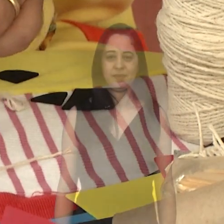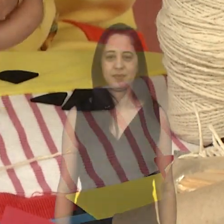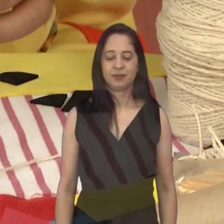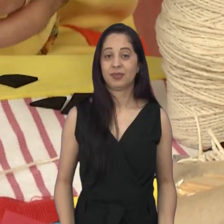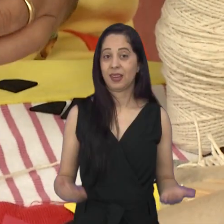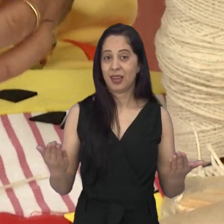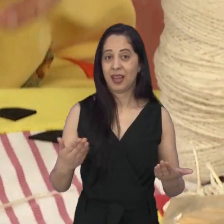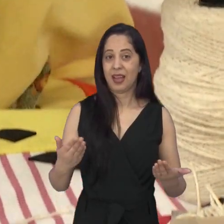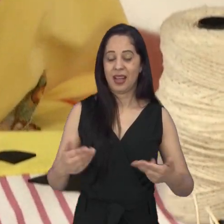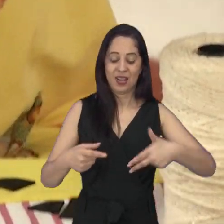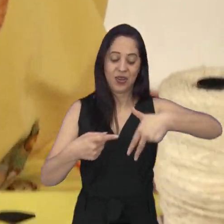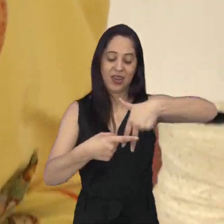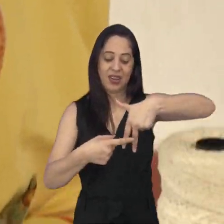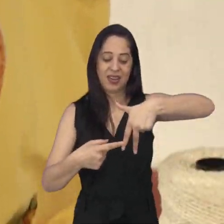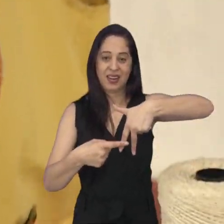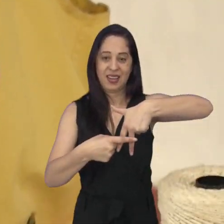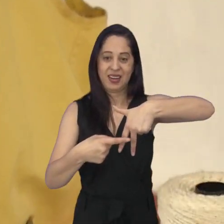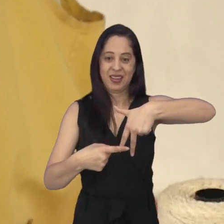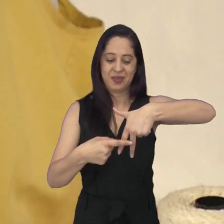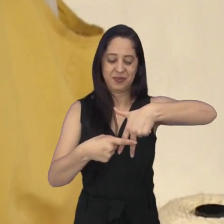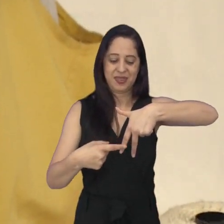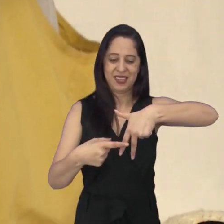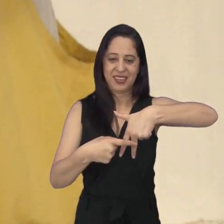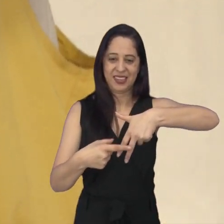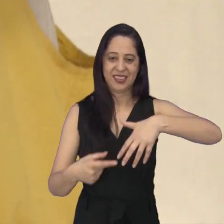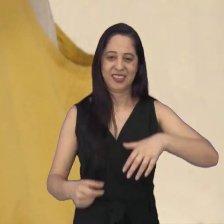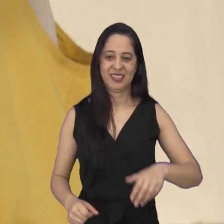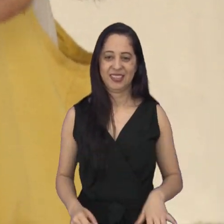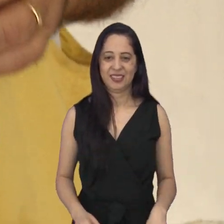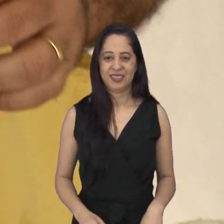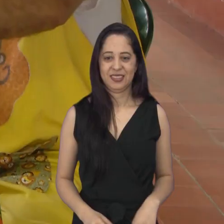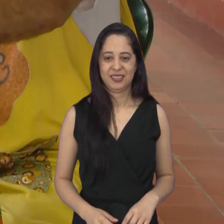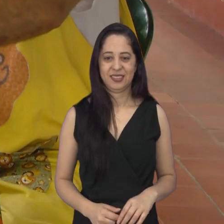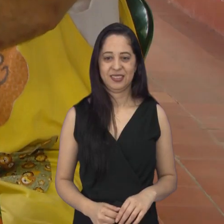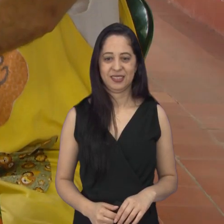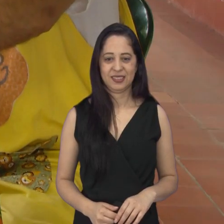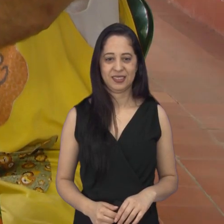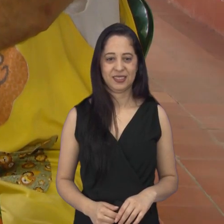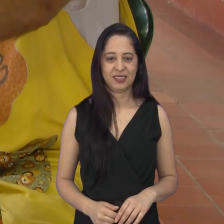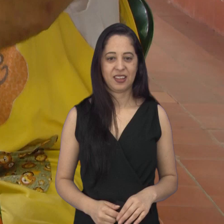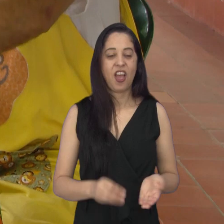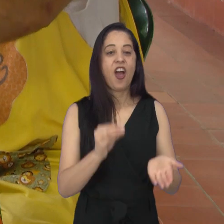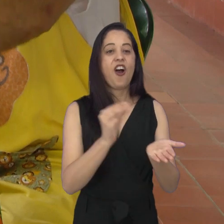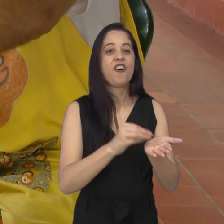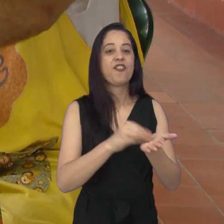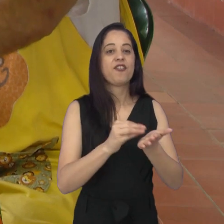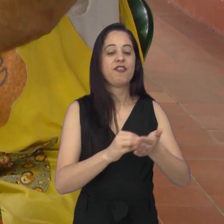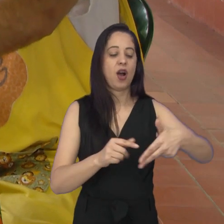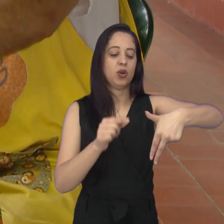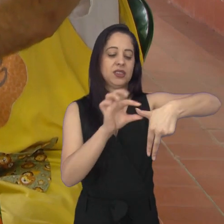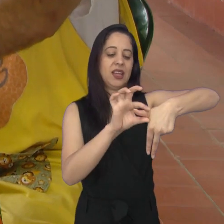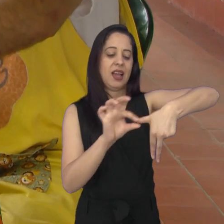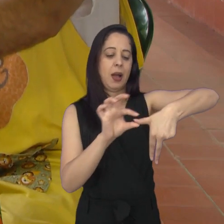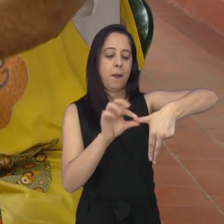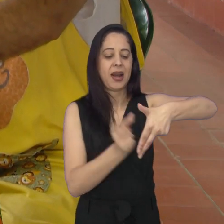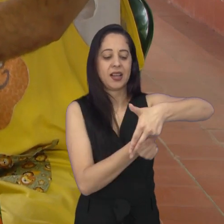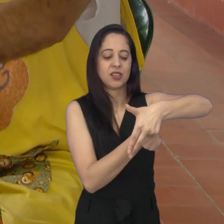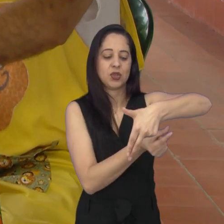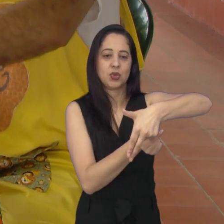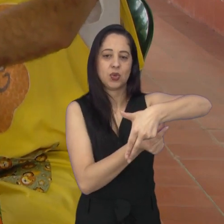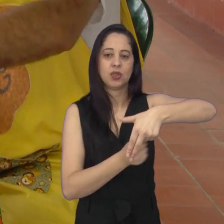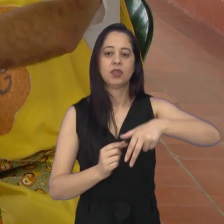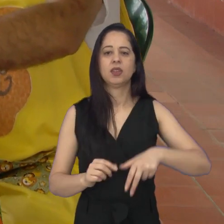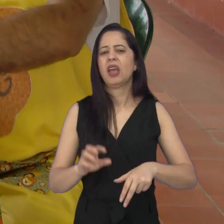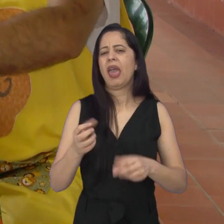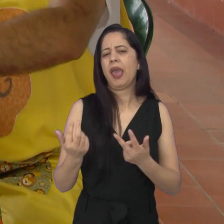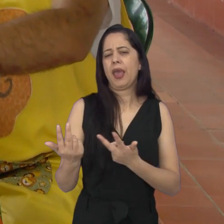Fez a perninha, é só encaixar no outro pezinho. Então você aí controla. Falta só o bracinho e a bracinho estrutura,